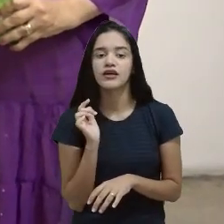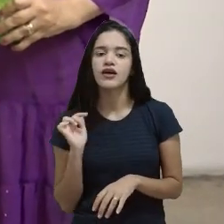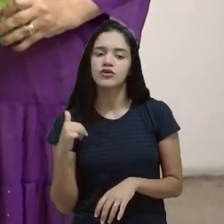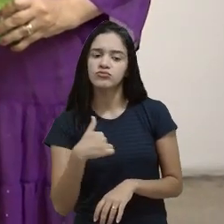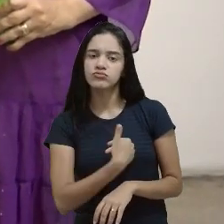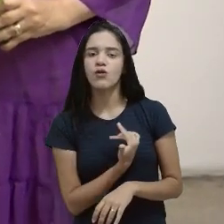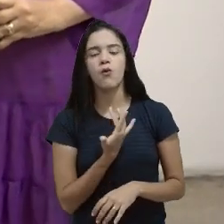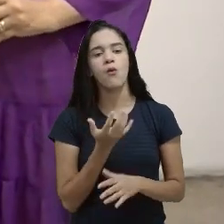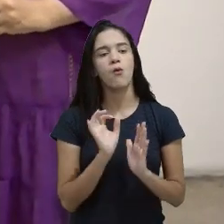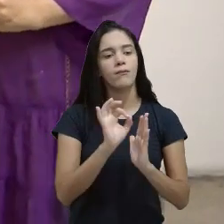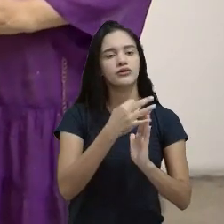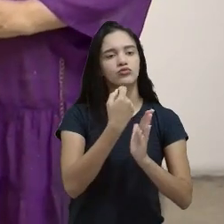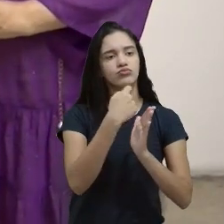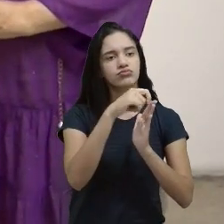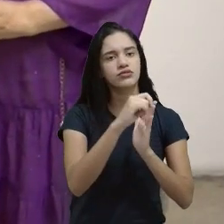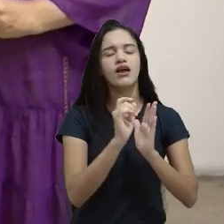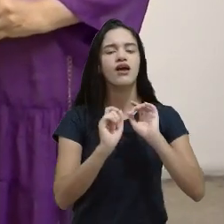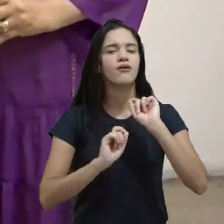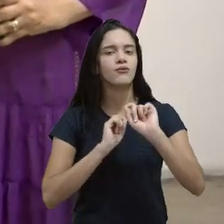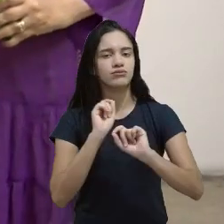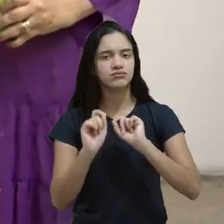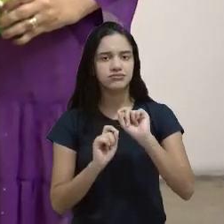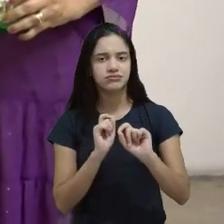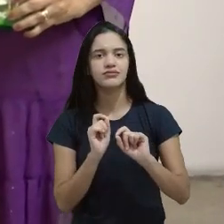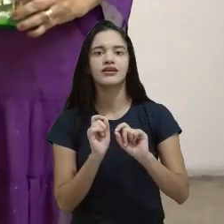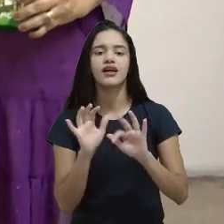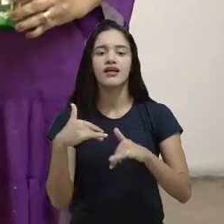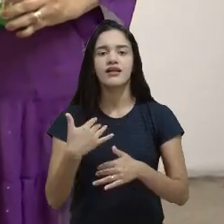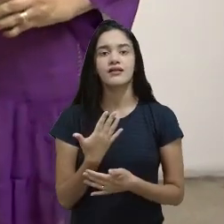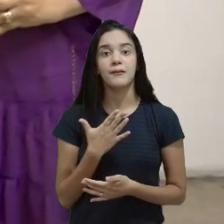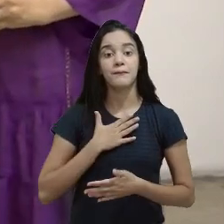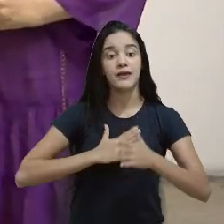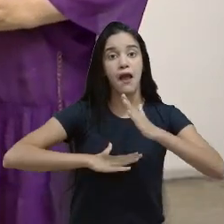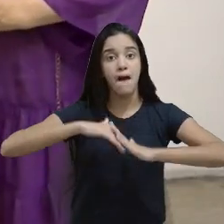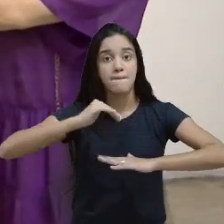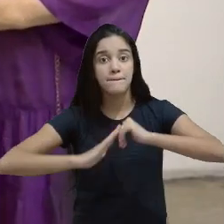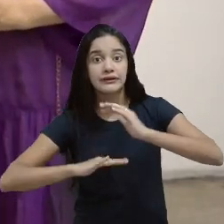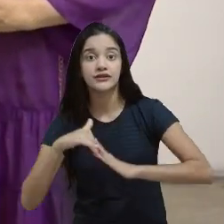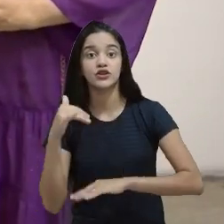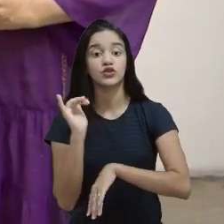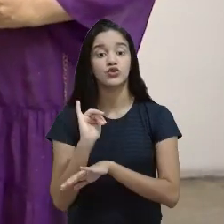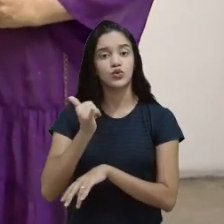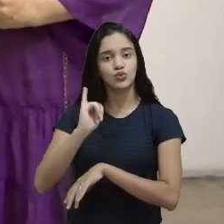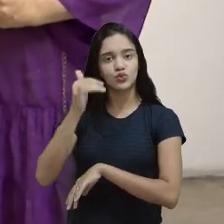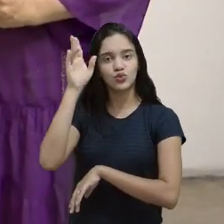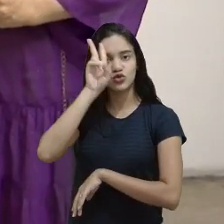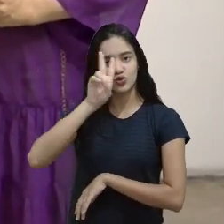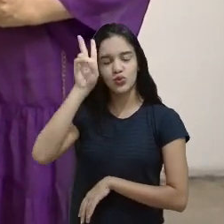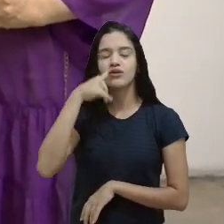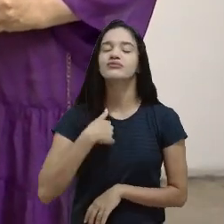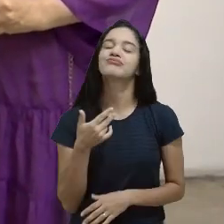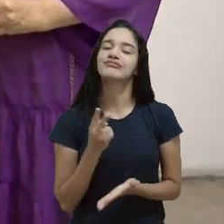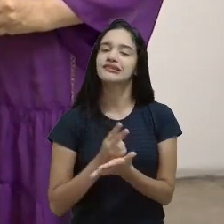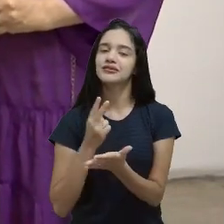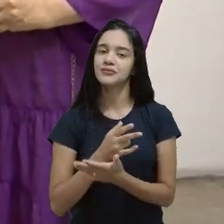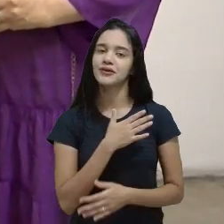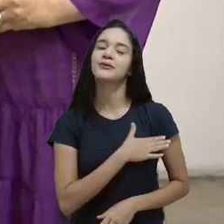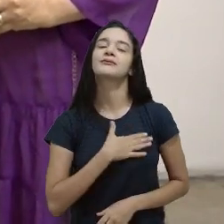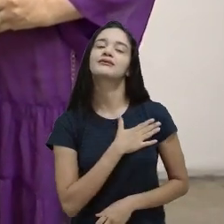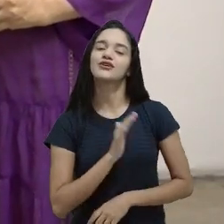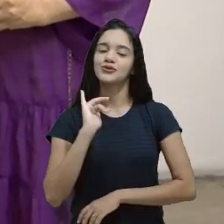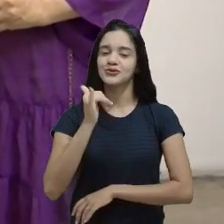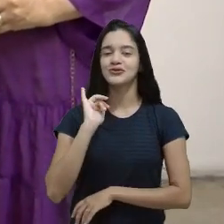constituir como escritora era um reflexo, não é, da minha habilidade de contação de história. Eu sempre gostei de contar história para os